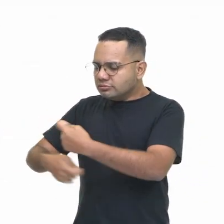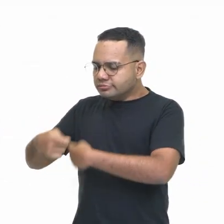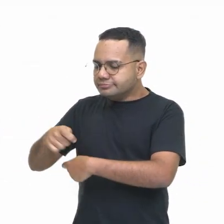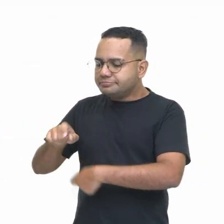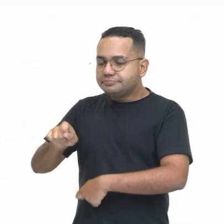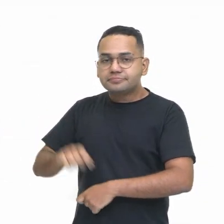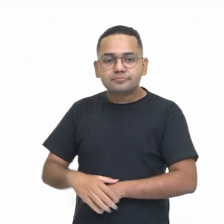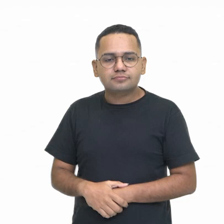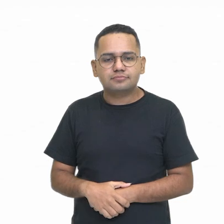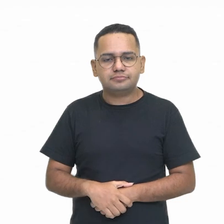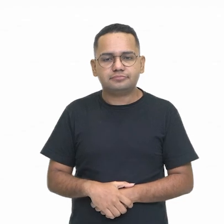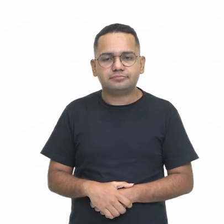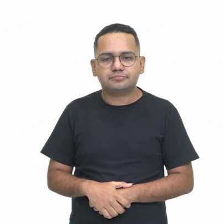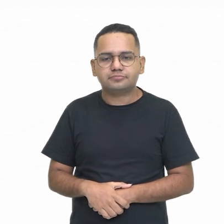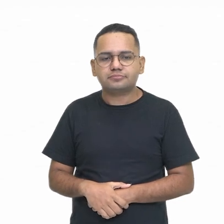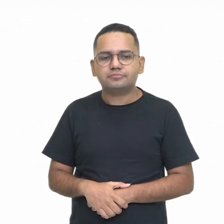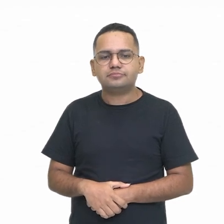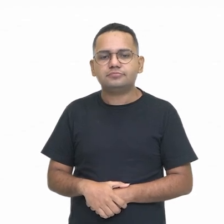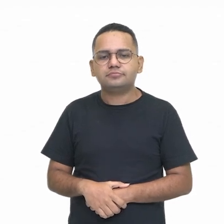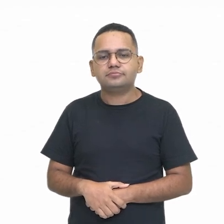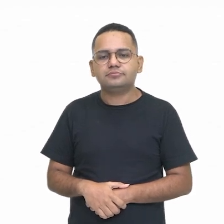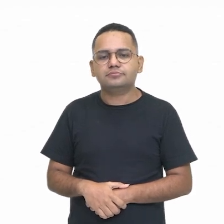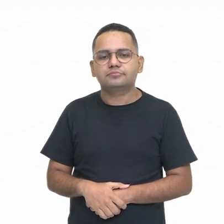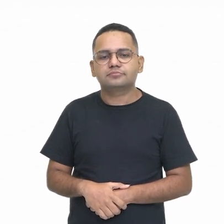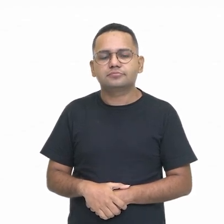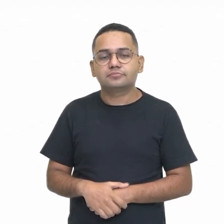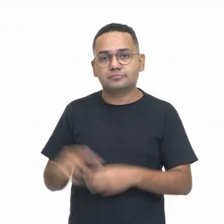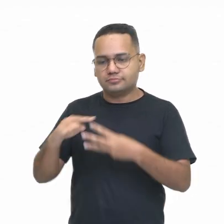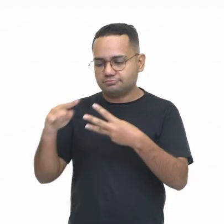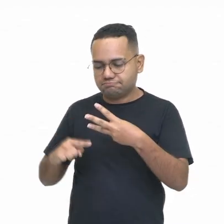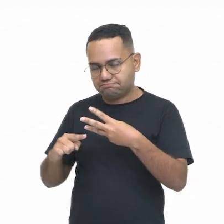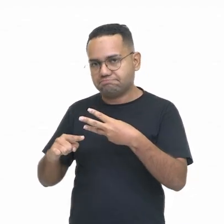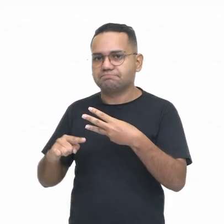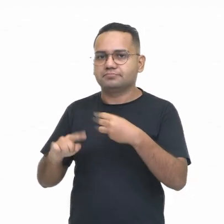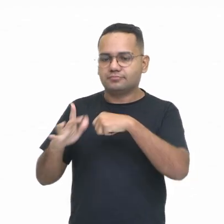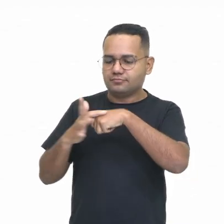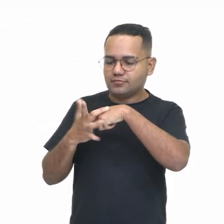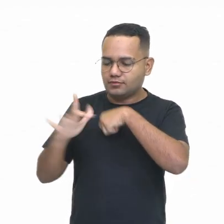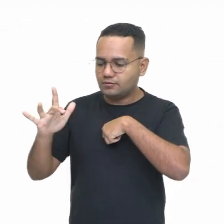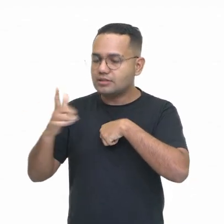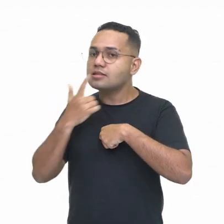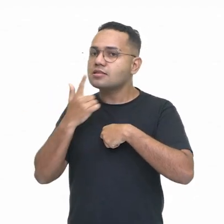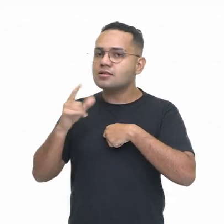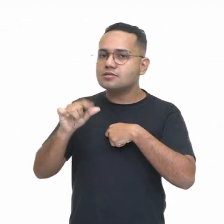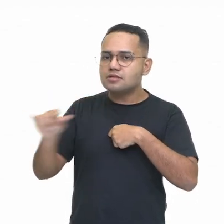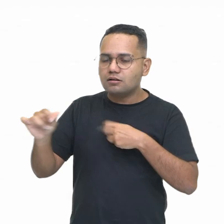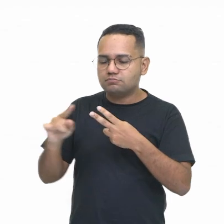baseada principalmente no comércio de ouro, sal e